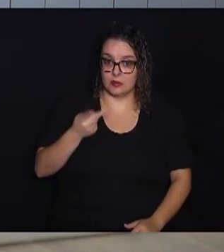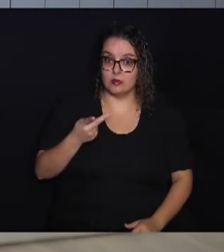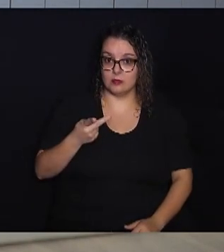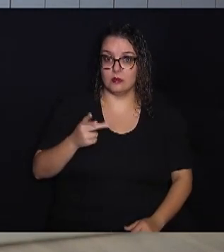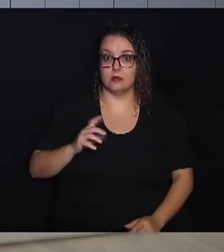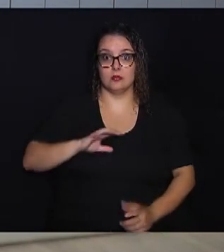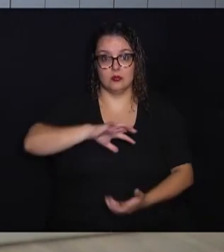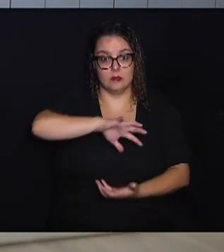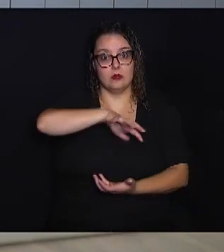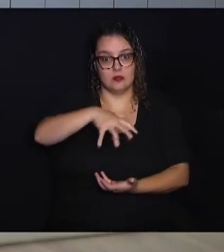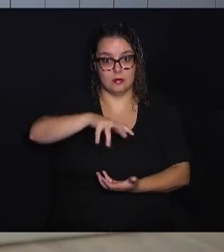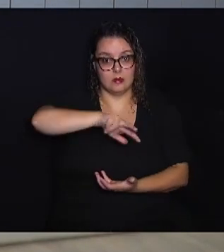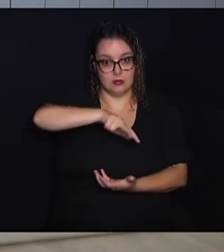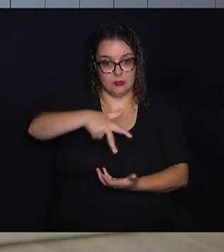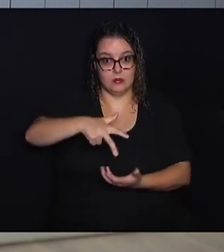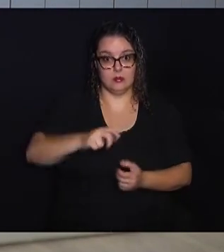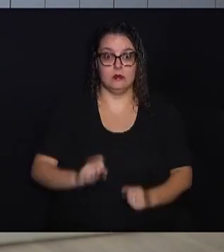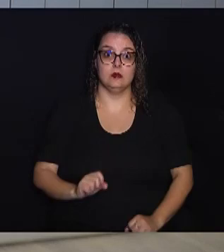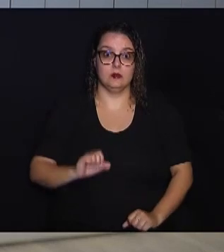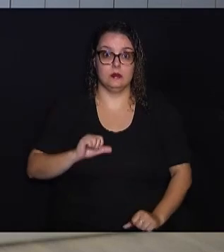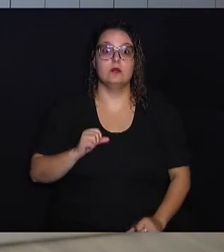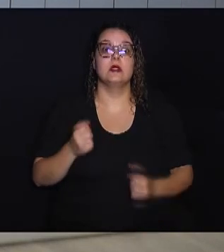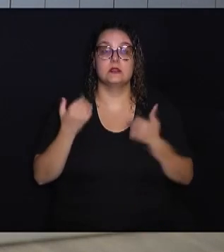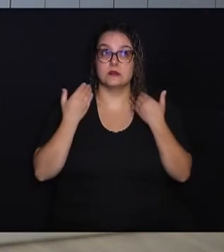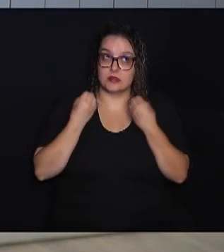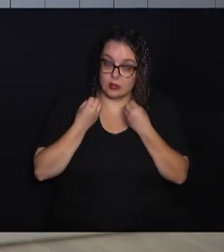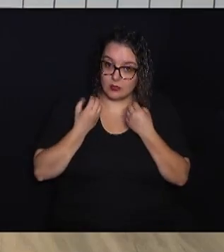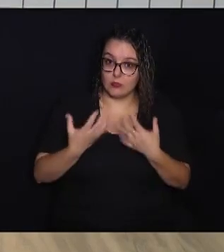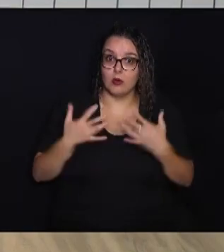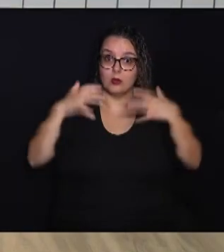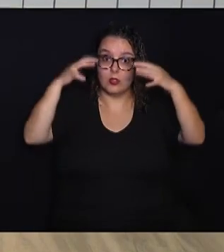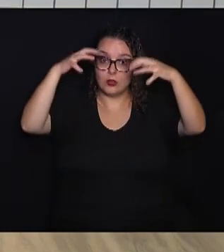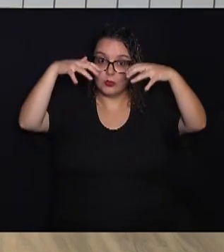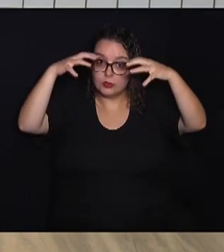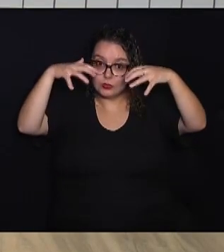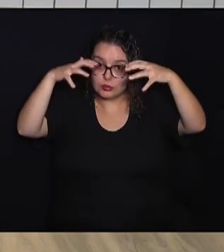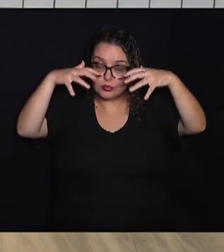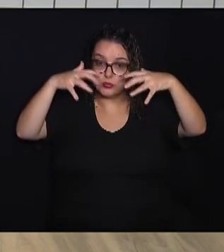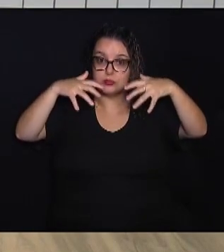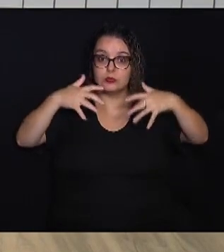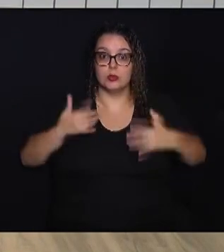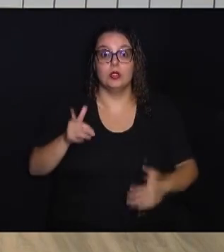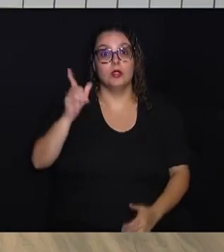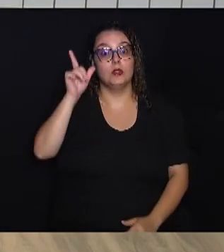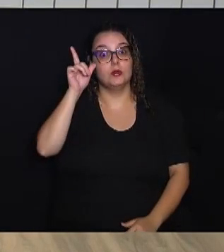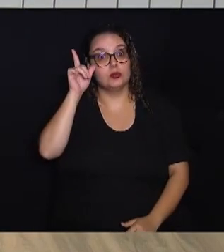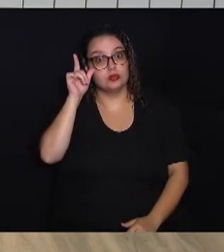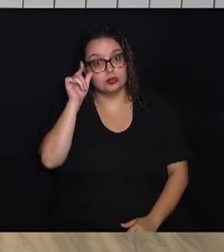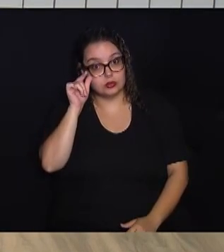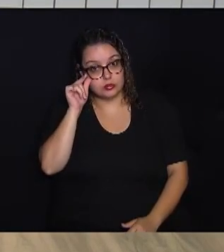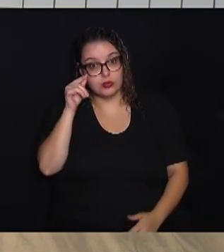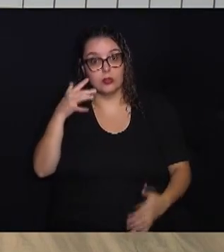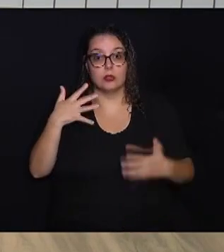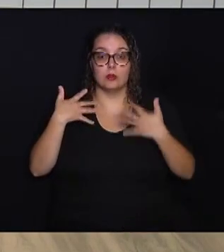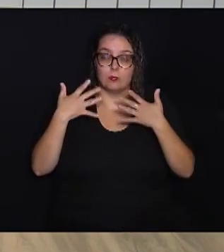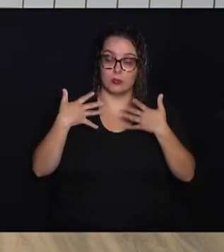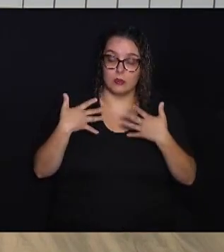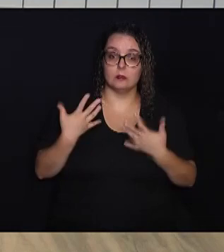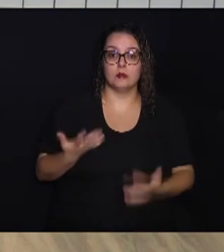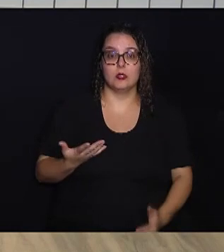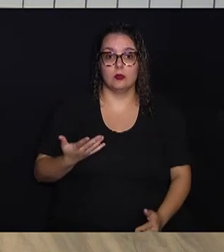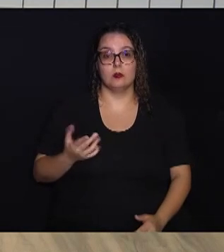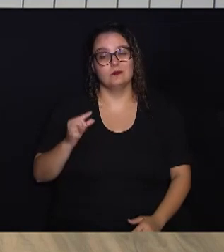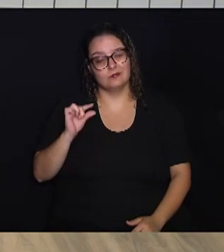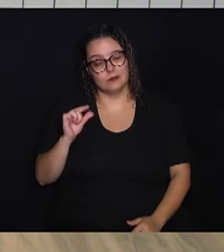previsão do tempo, mas ainda bem, né, que a gente está tendo essa chuvinha para dar aí, de certa forma, uma refrescada, e mesmo que